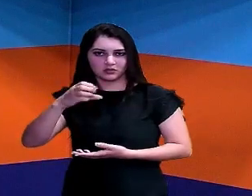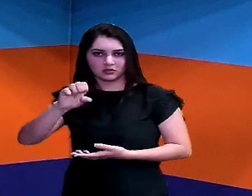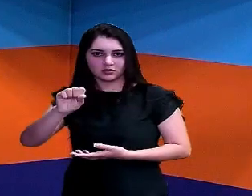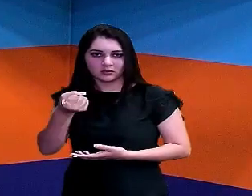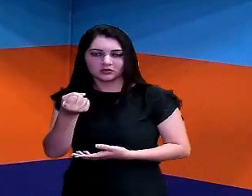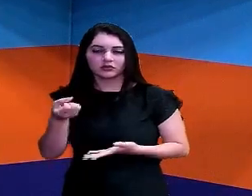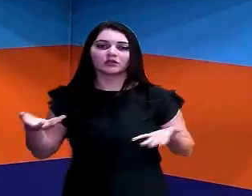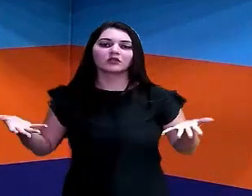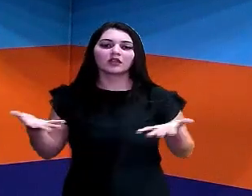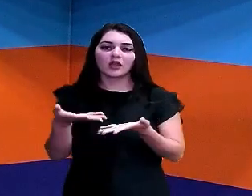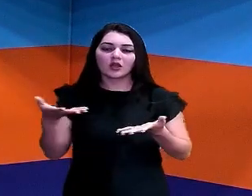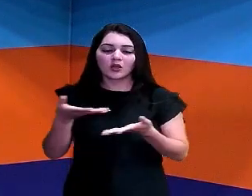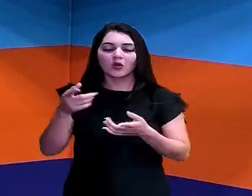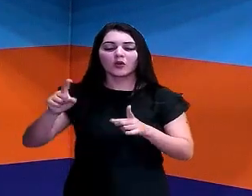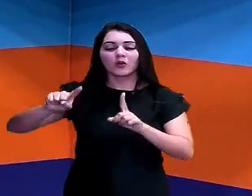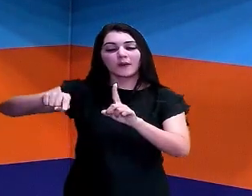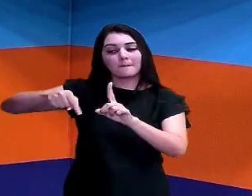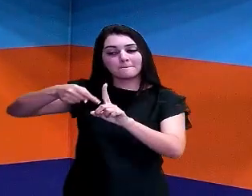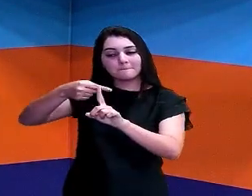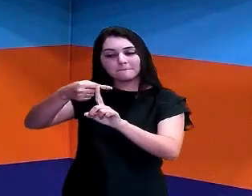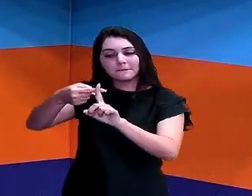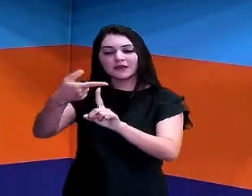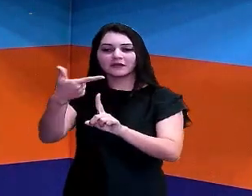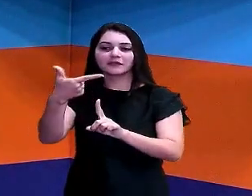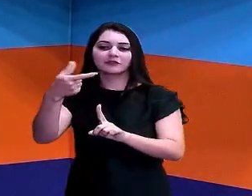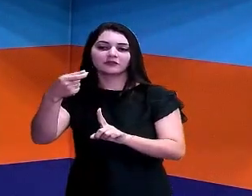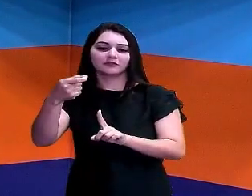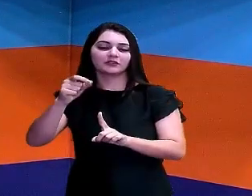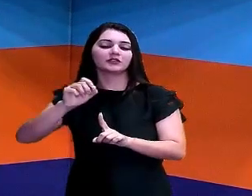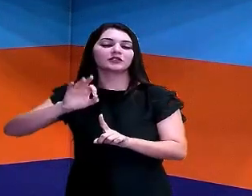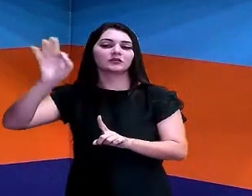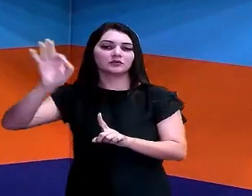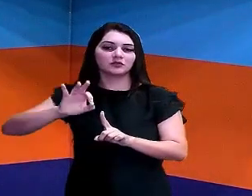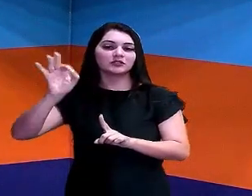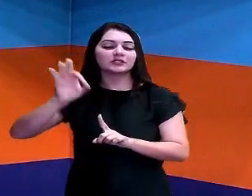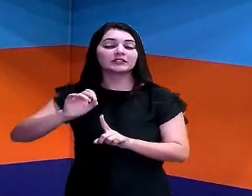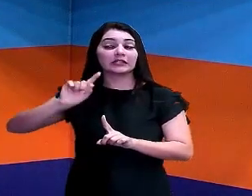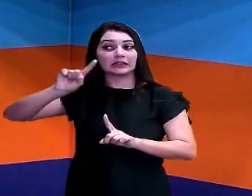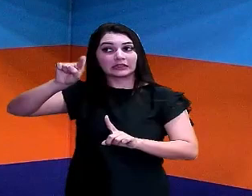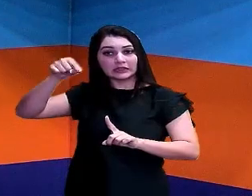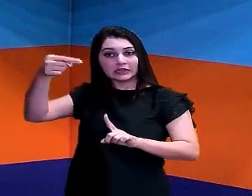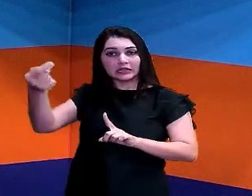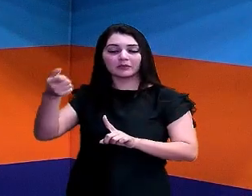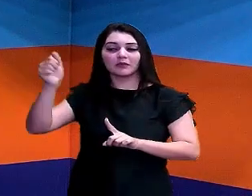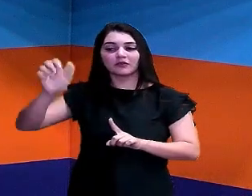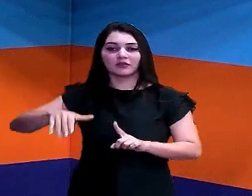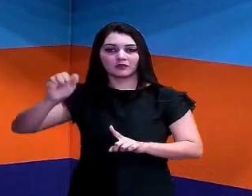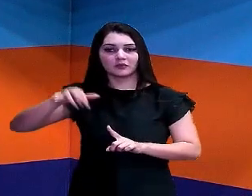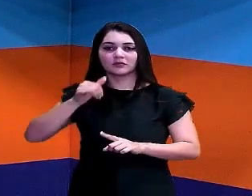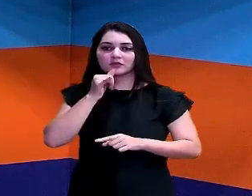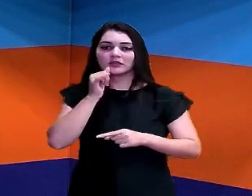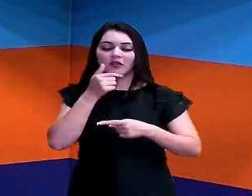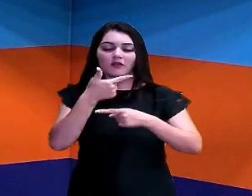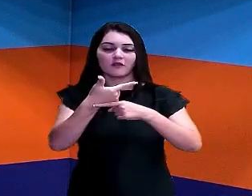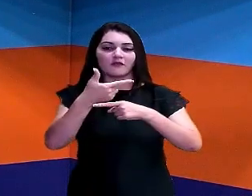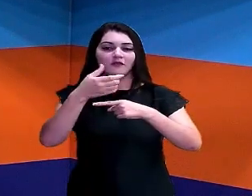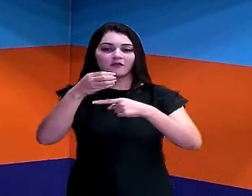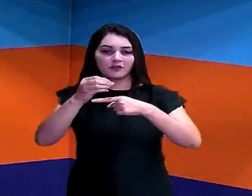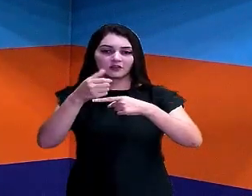vou aplicar os 20%, que é o reajuste após a liquidação. 20 sobre 100